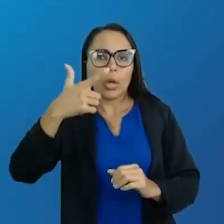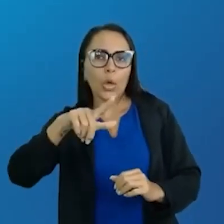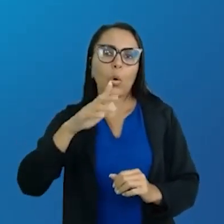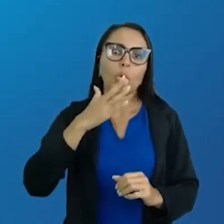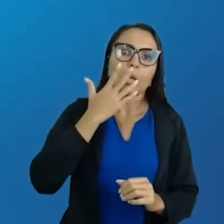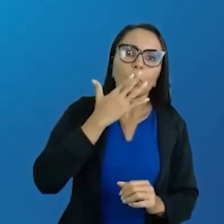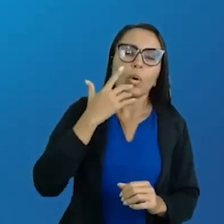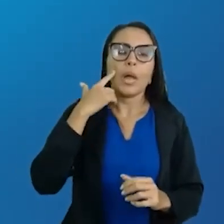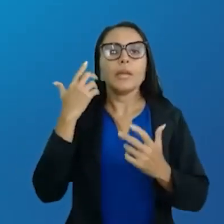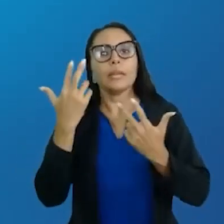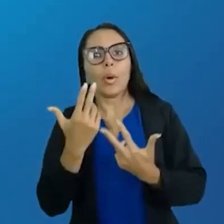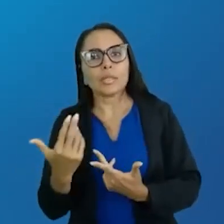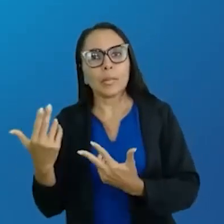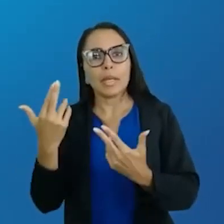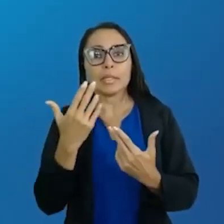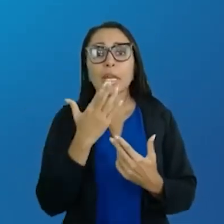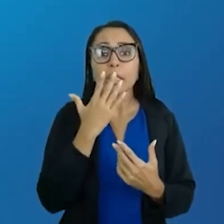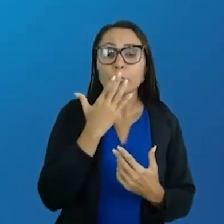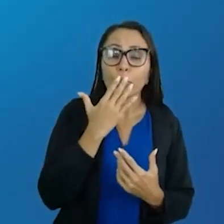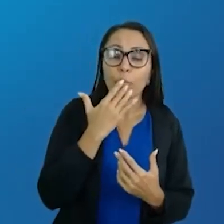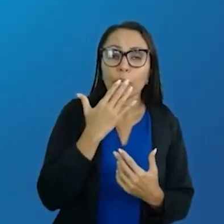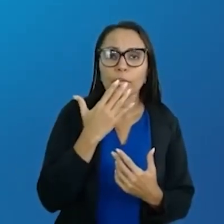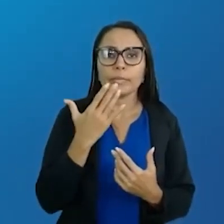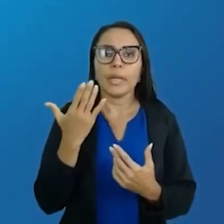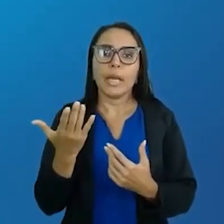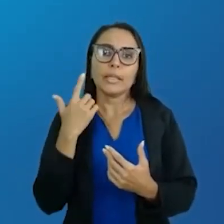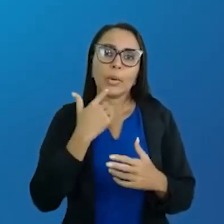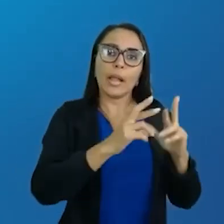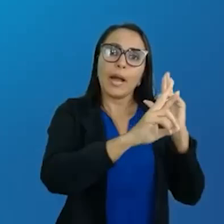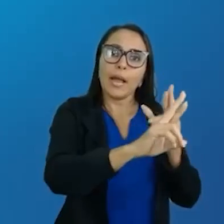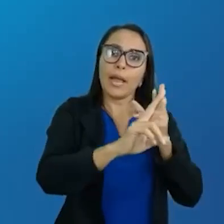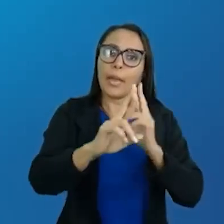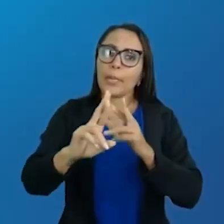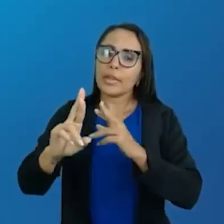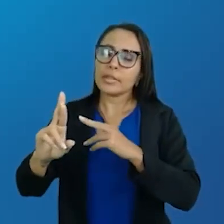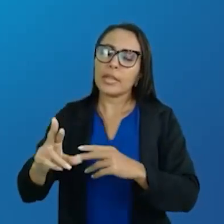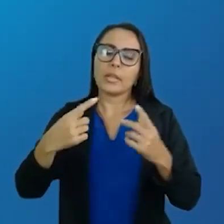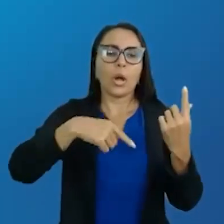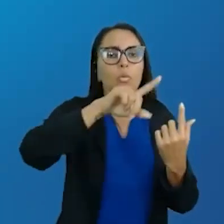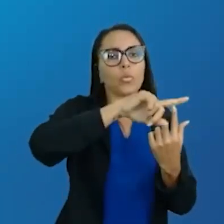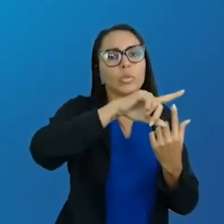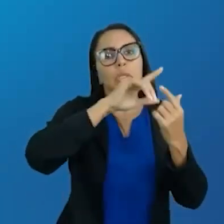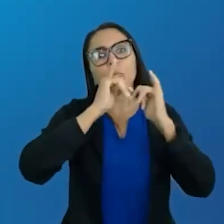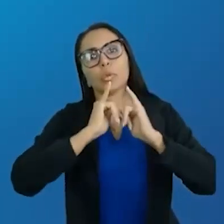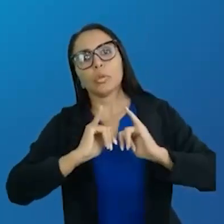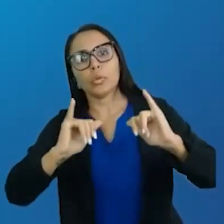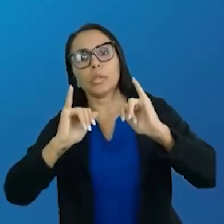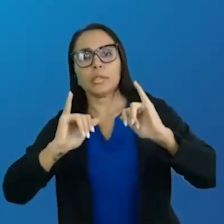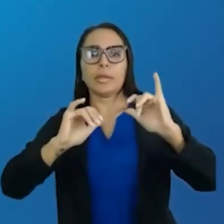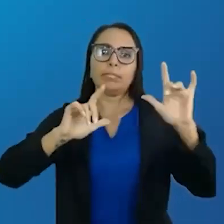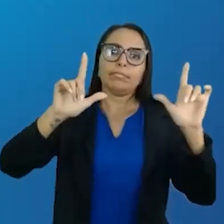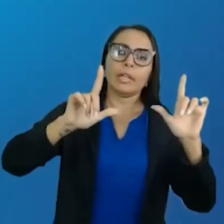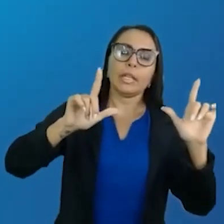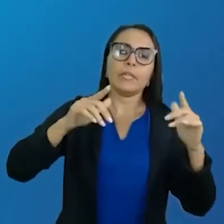há semelhança através das cores aí. Então, uma cor ela vai representar um tipo de notícia. Esse é um princípio bem interessante para